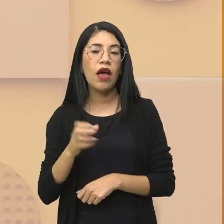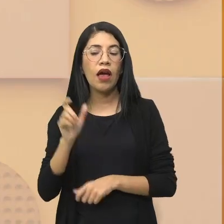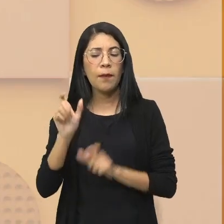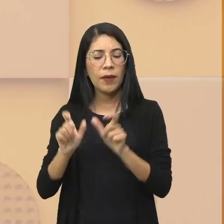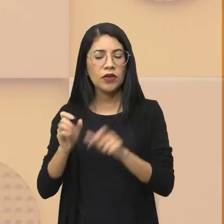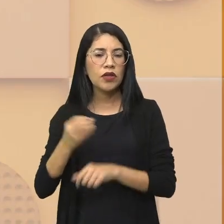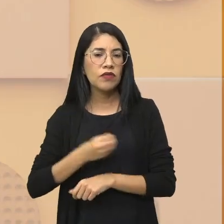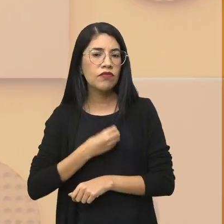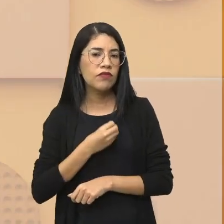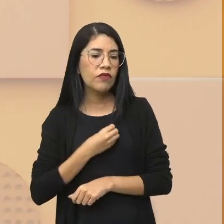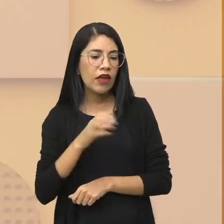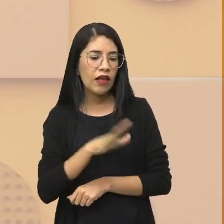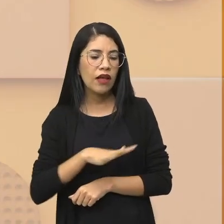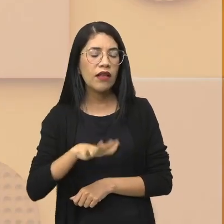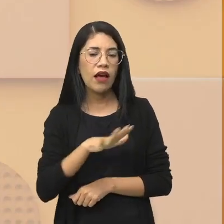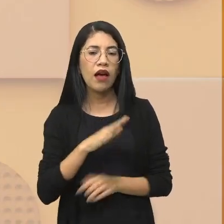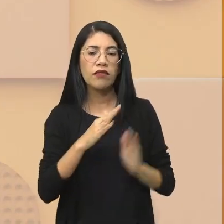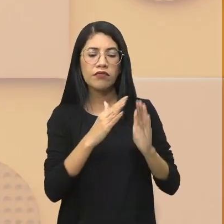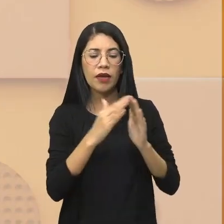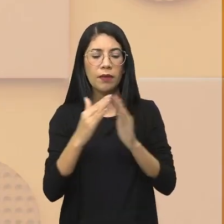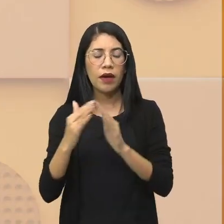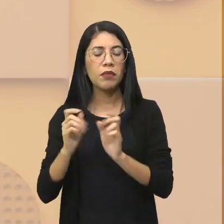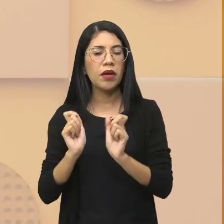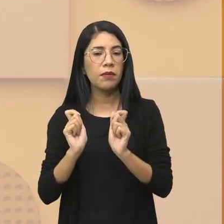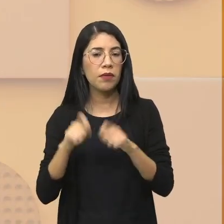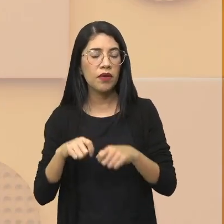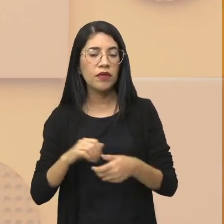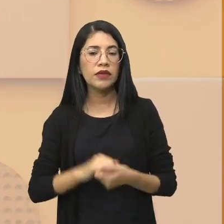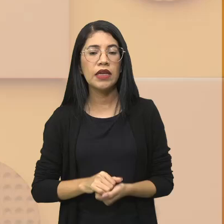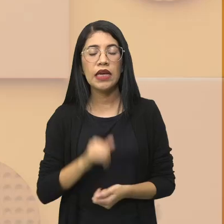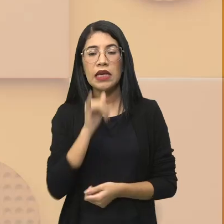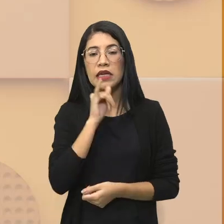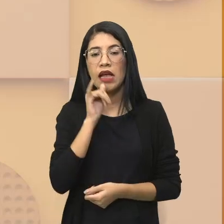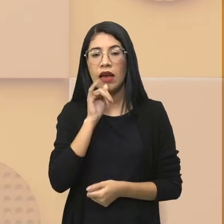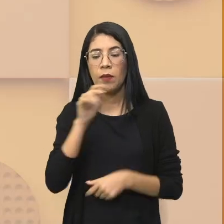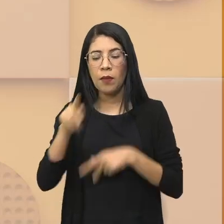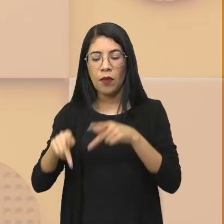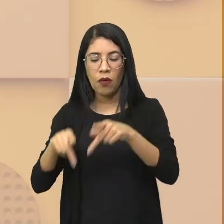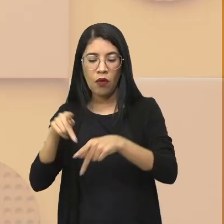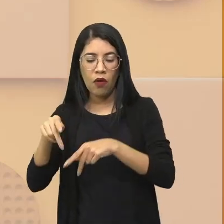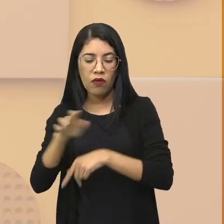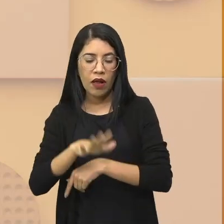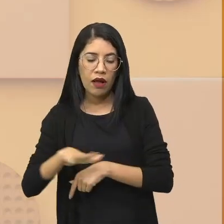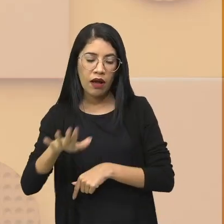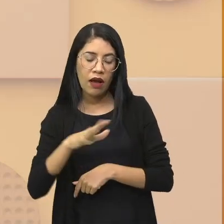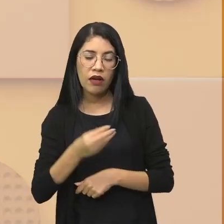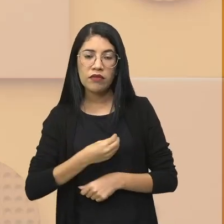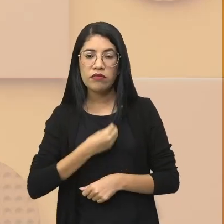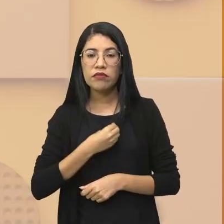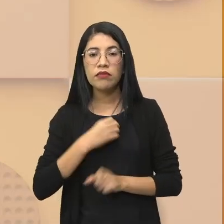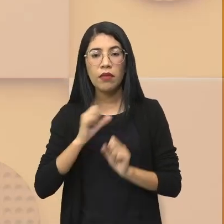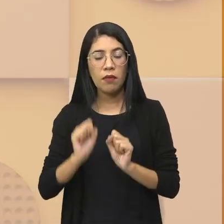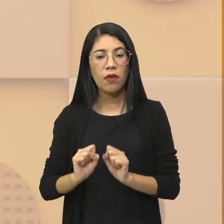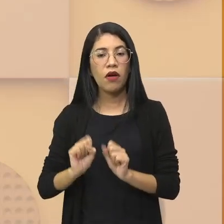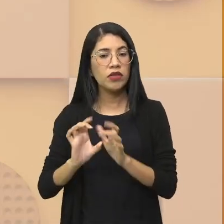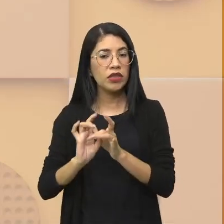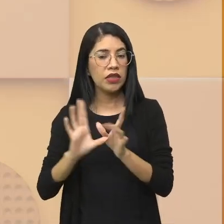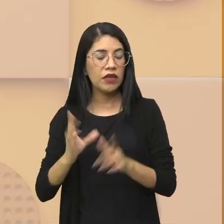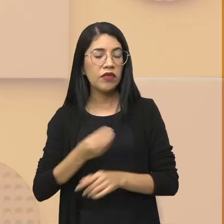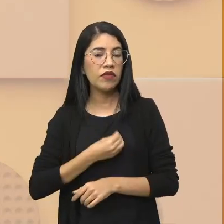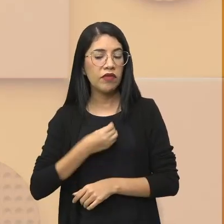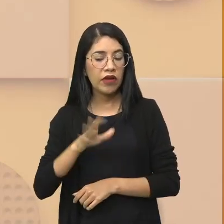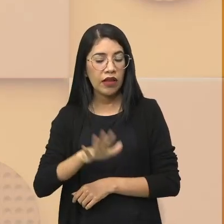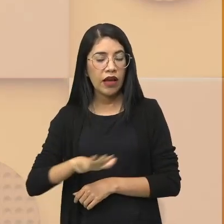humana de habitação. Por exemplo, as populações locais, elas podem permanecer dentro dessas